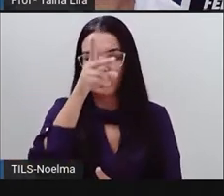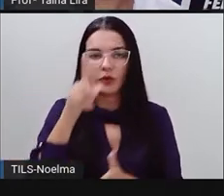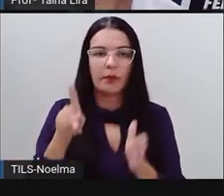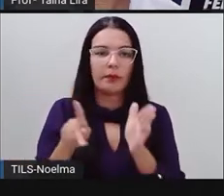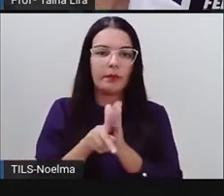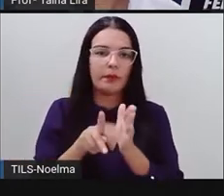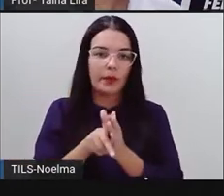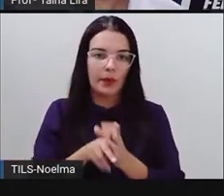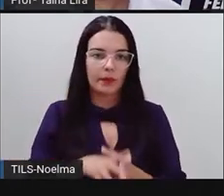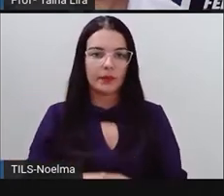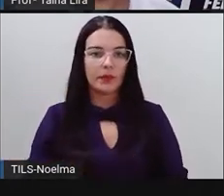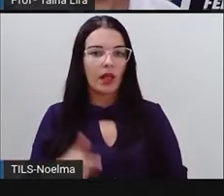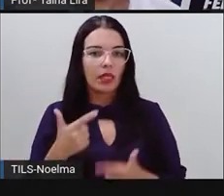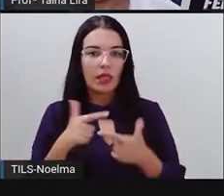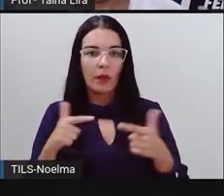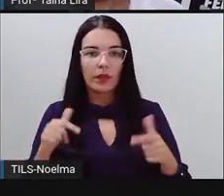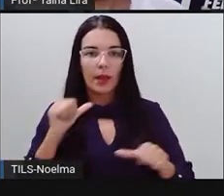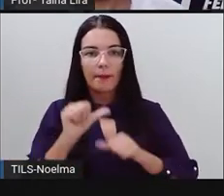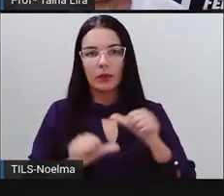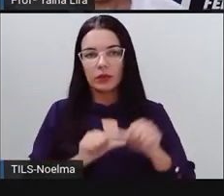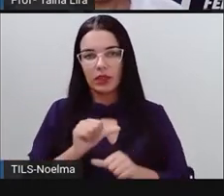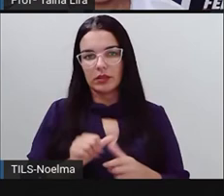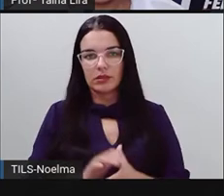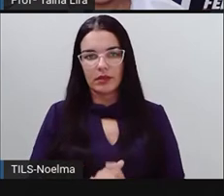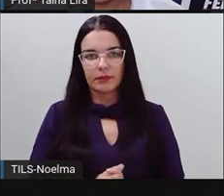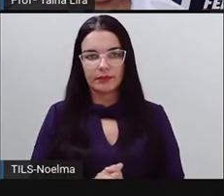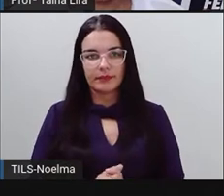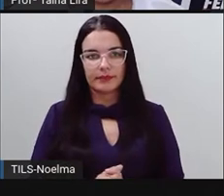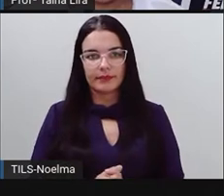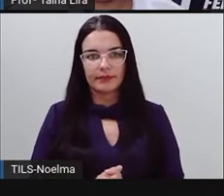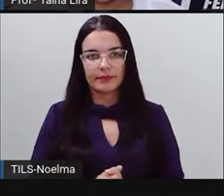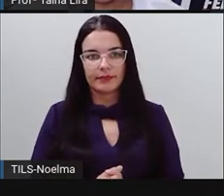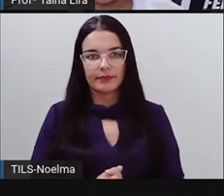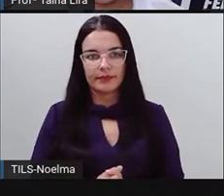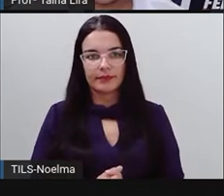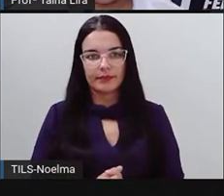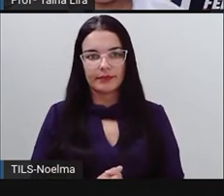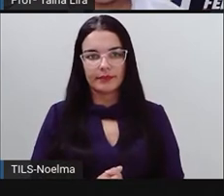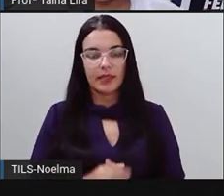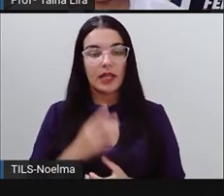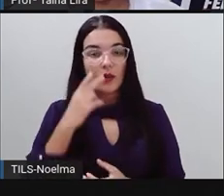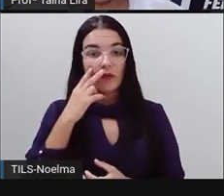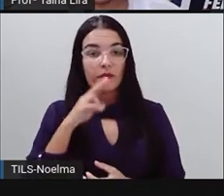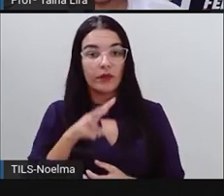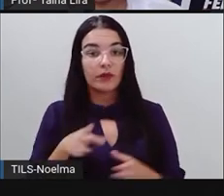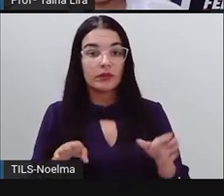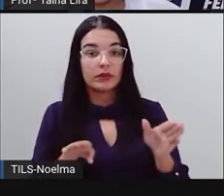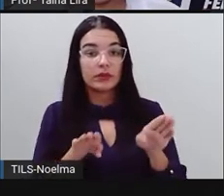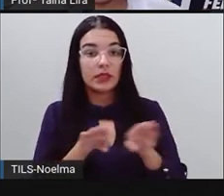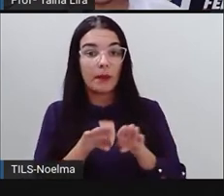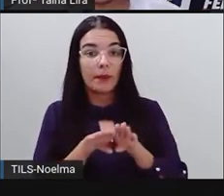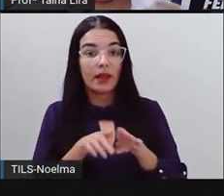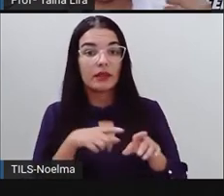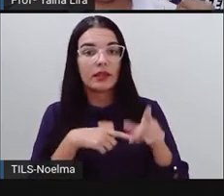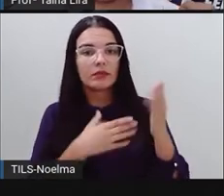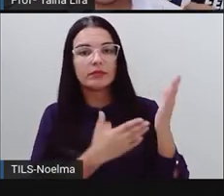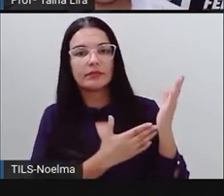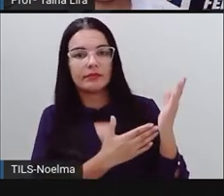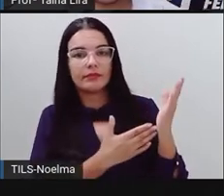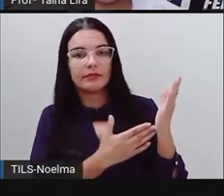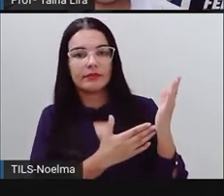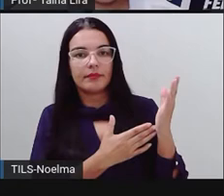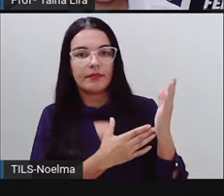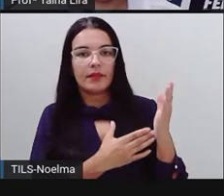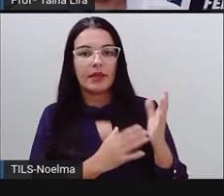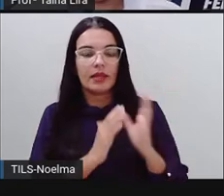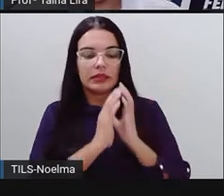amor então não mudou o som já que nessa palavrinha o cara vela então